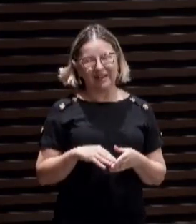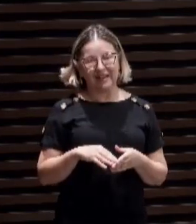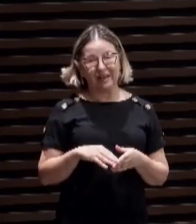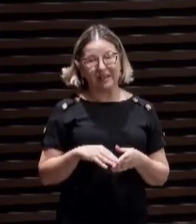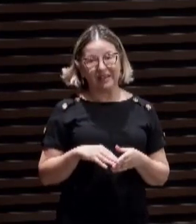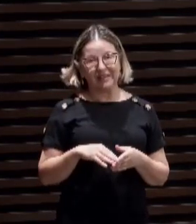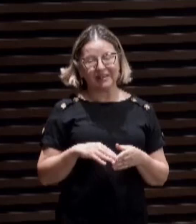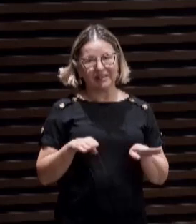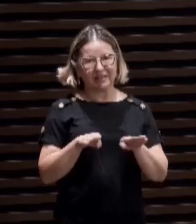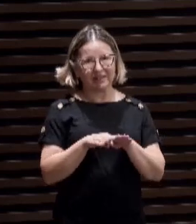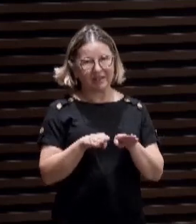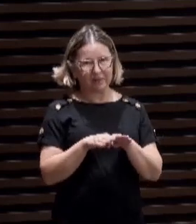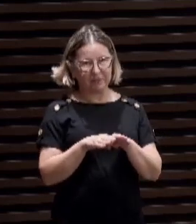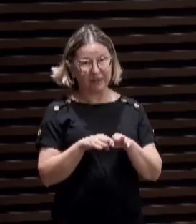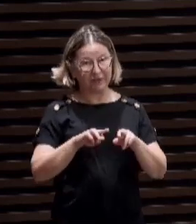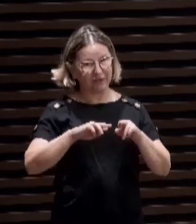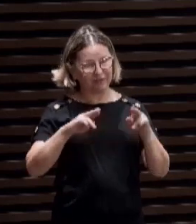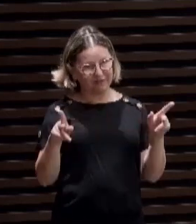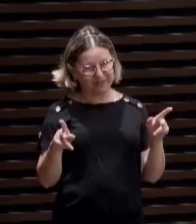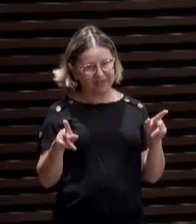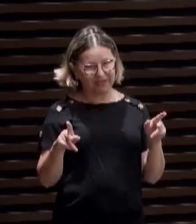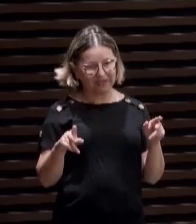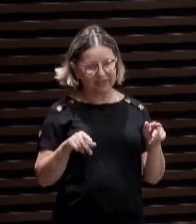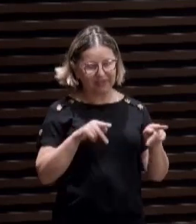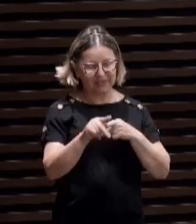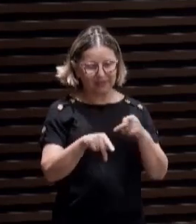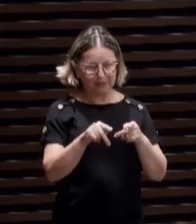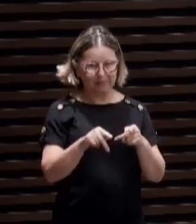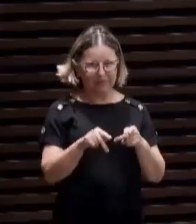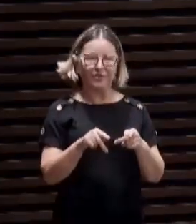galardão por fazerem algo certo para Deus.